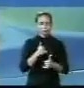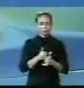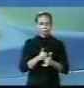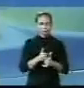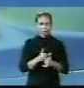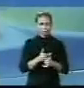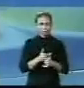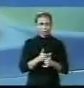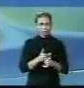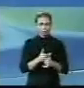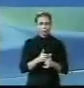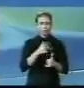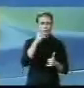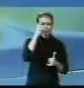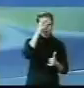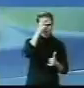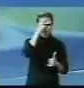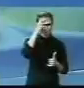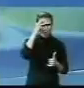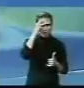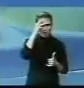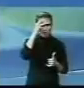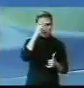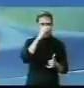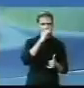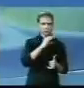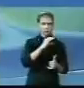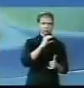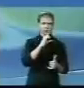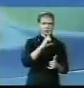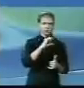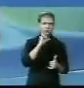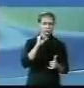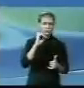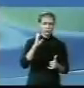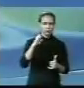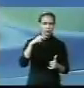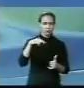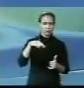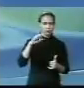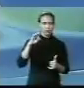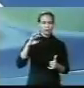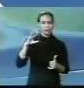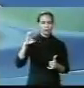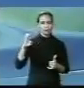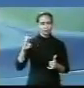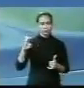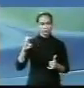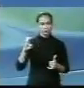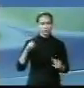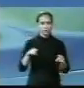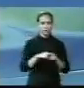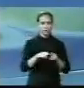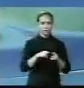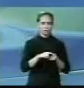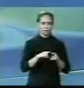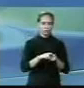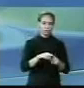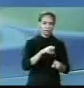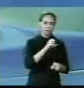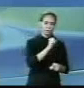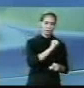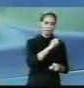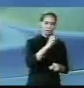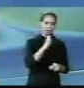ele é cliente-servidor e tem essa funcionalidade de possibilitar que computadores, que ele comunique computadores de uma